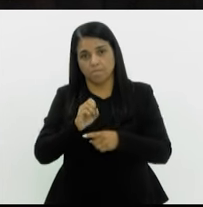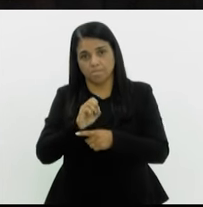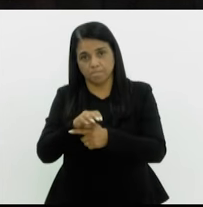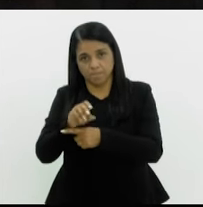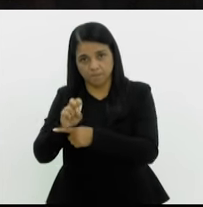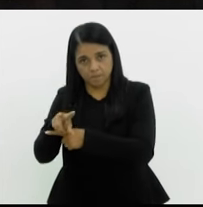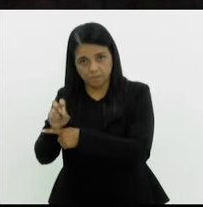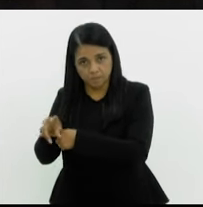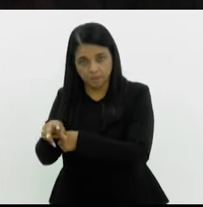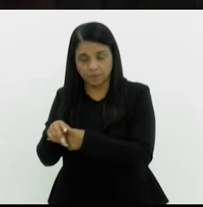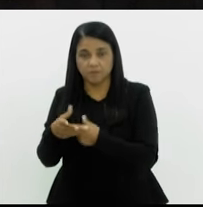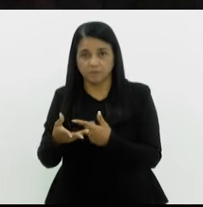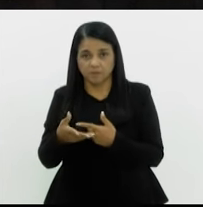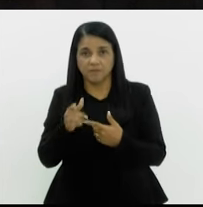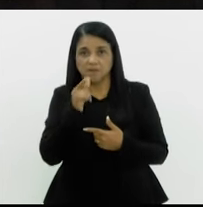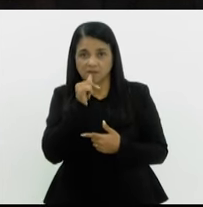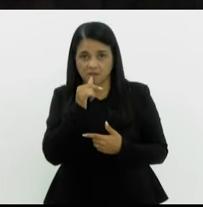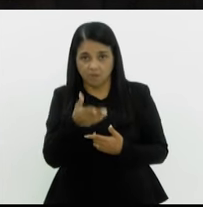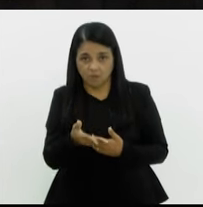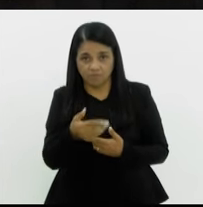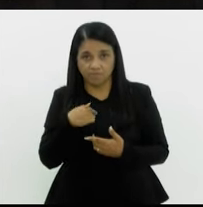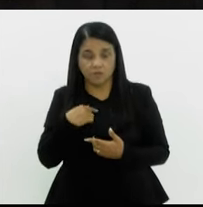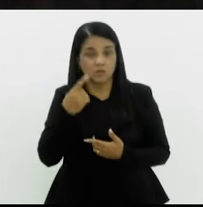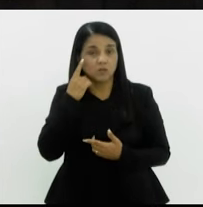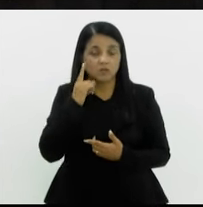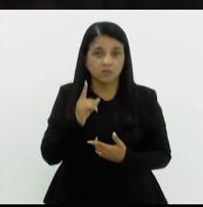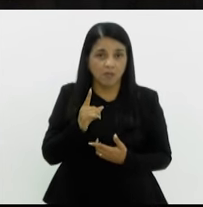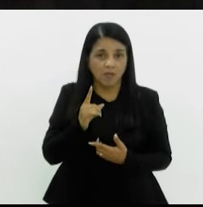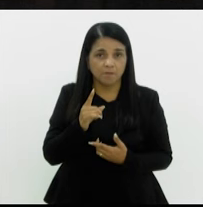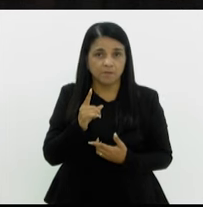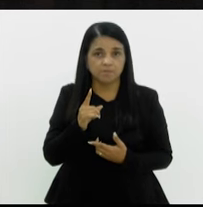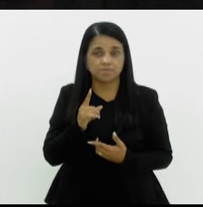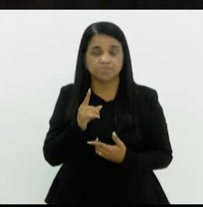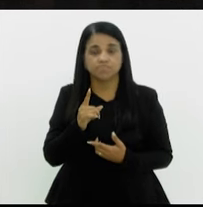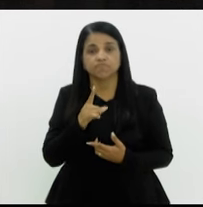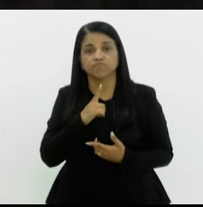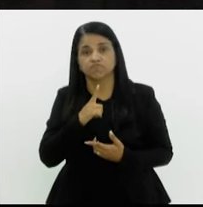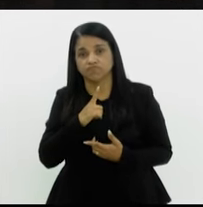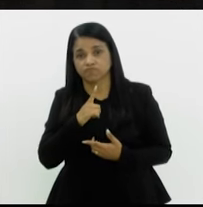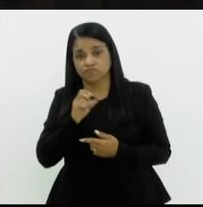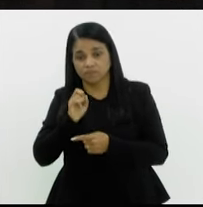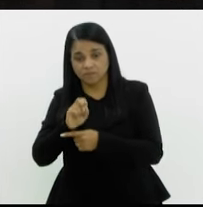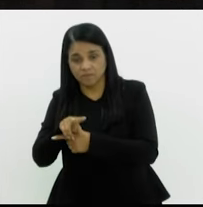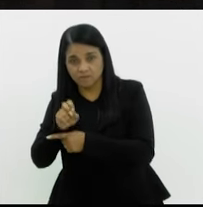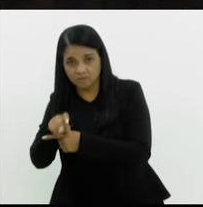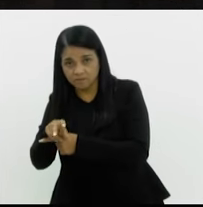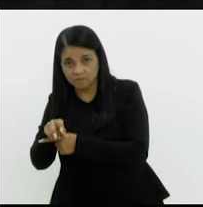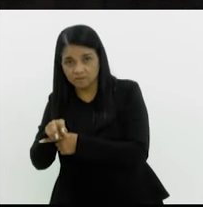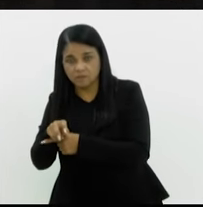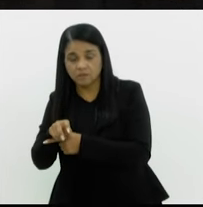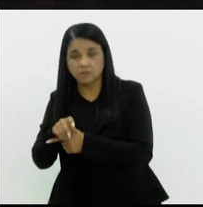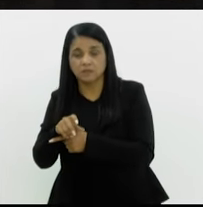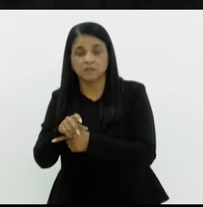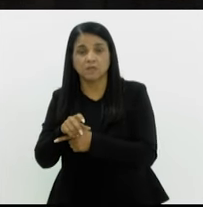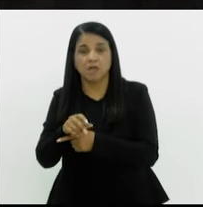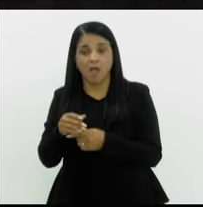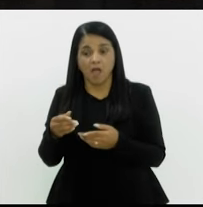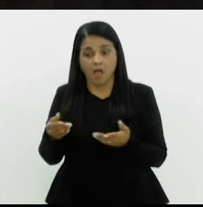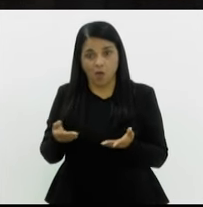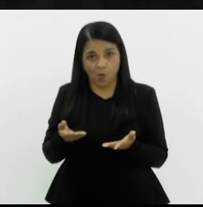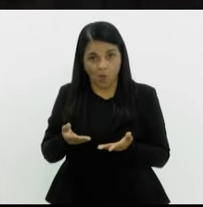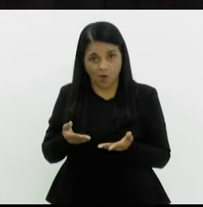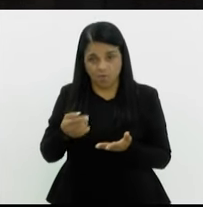Além do mais, não se sabe determinar se essa poluição se deu nos tempos de